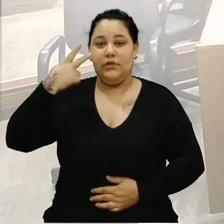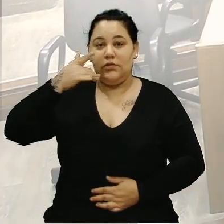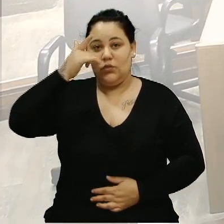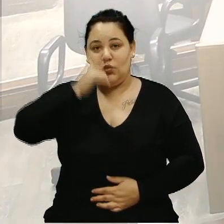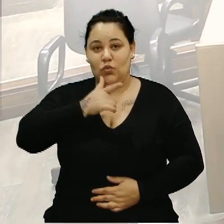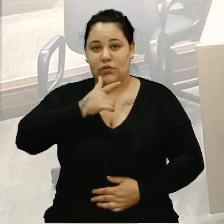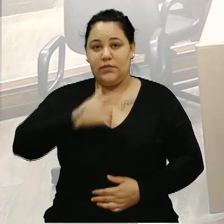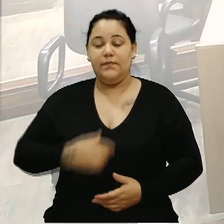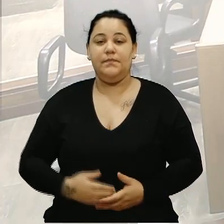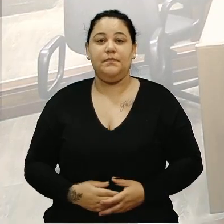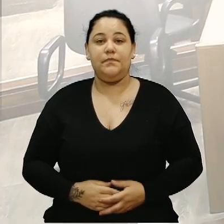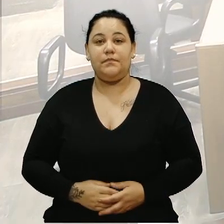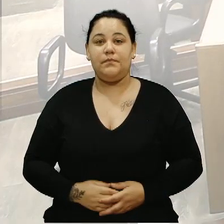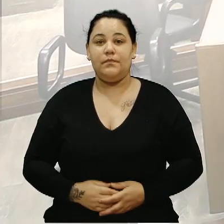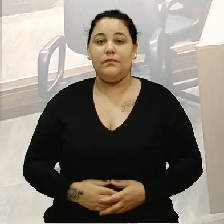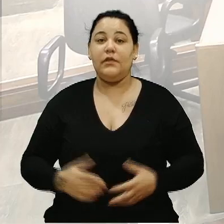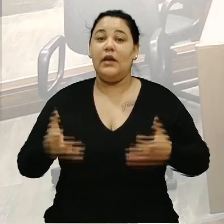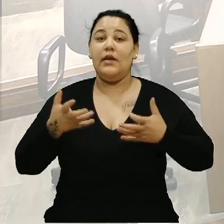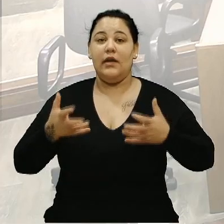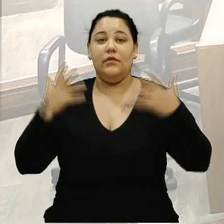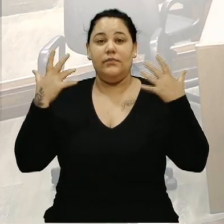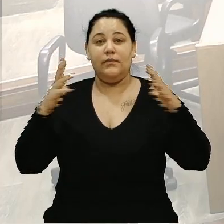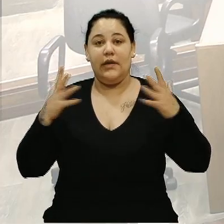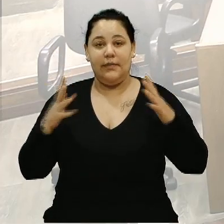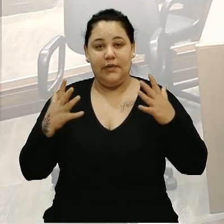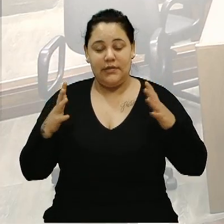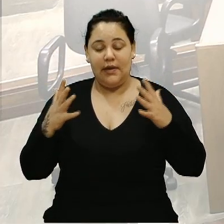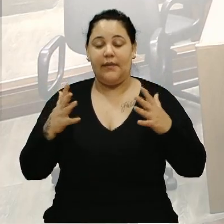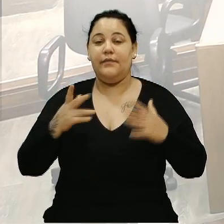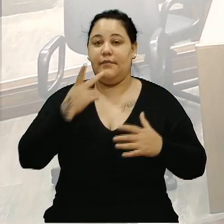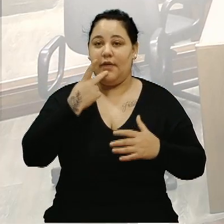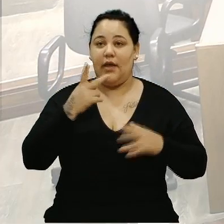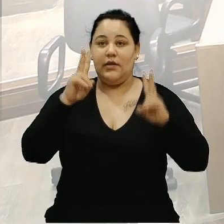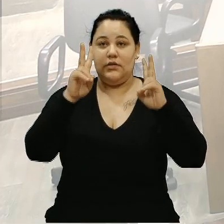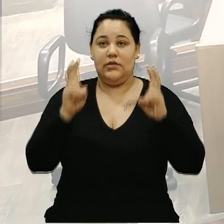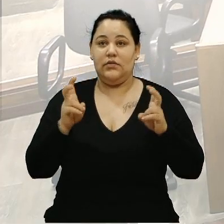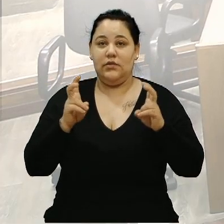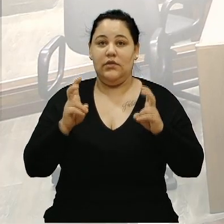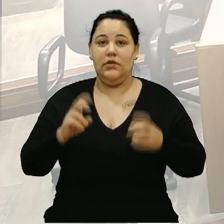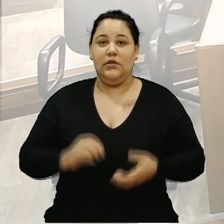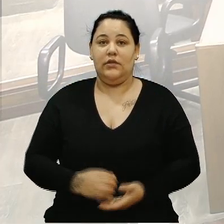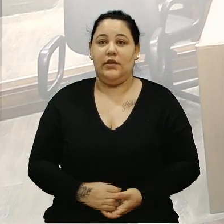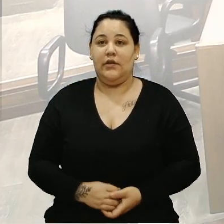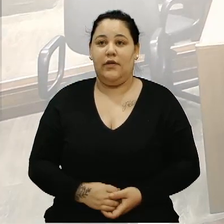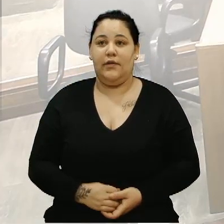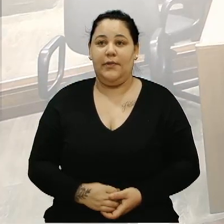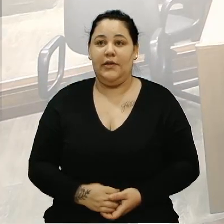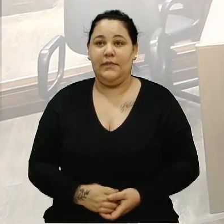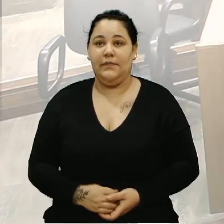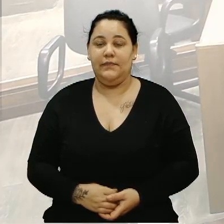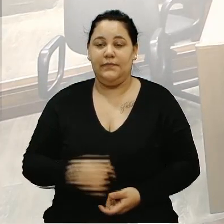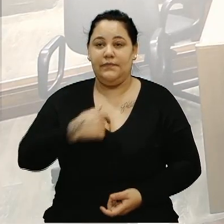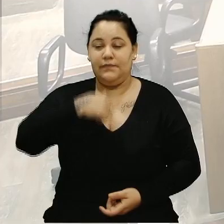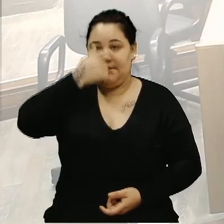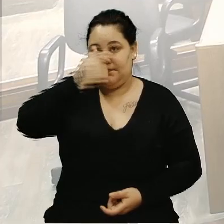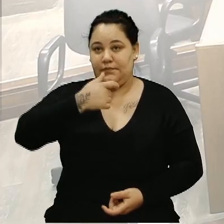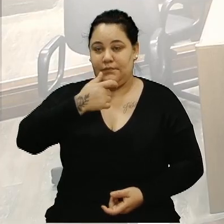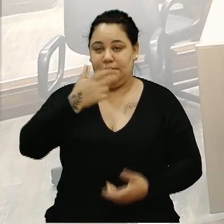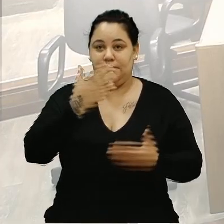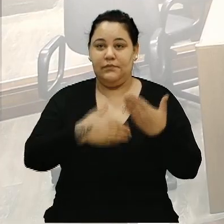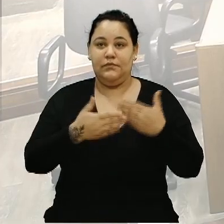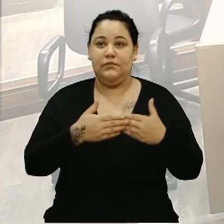Lucas, quero lhe parabenizar por trazer esse assunto, né? Eu acho que é preocupação de todos a